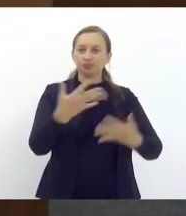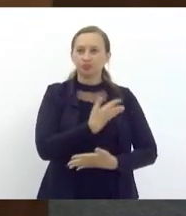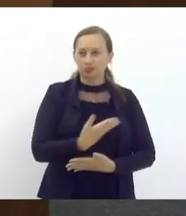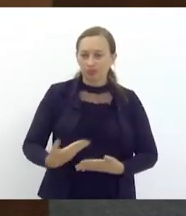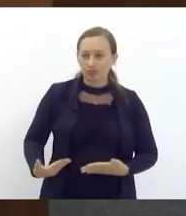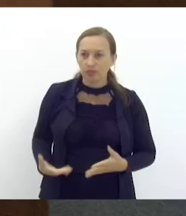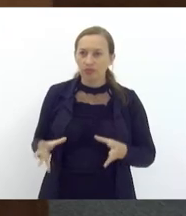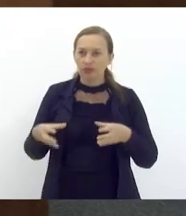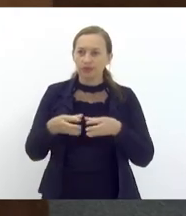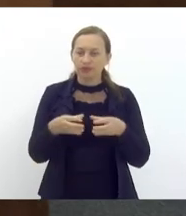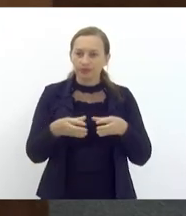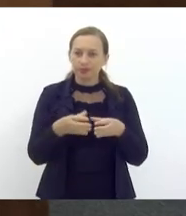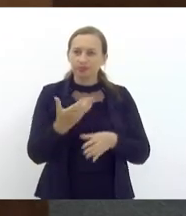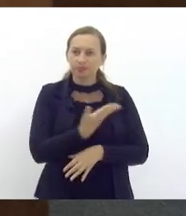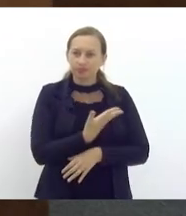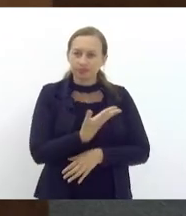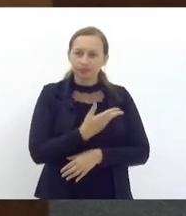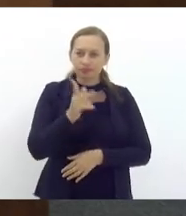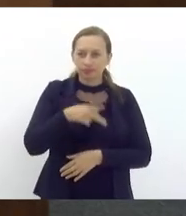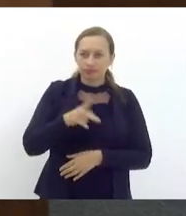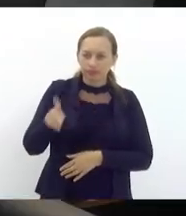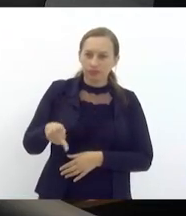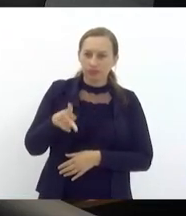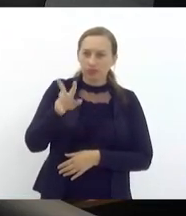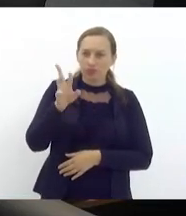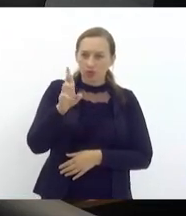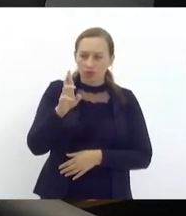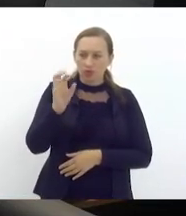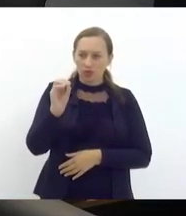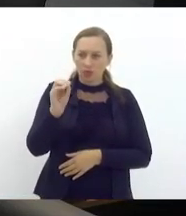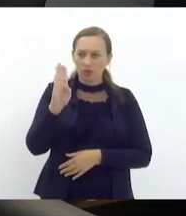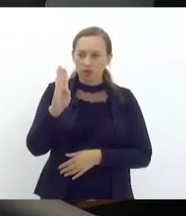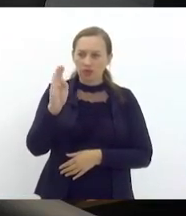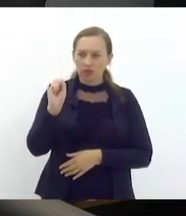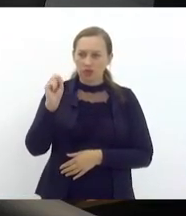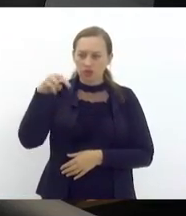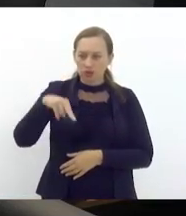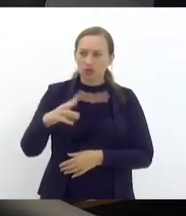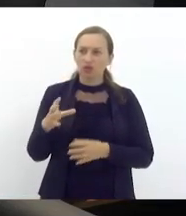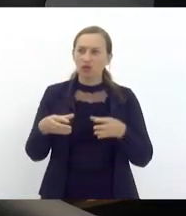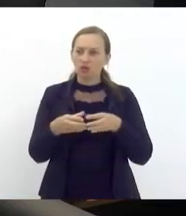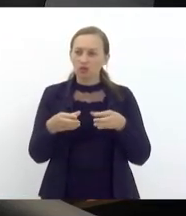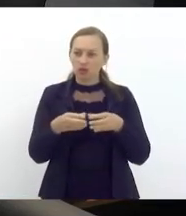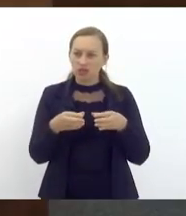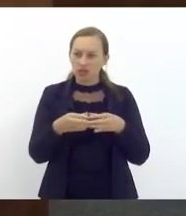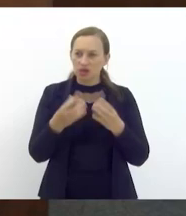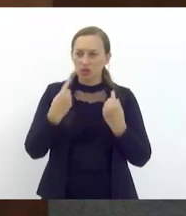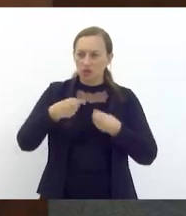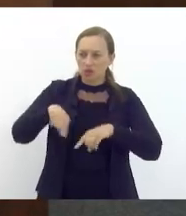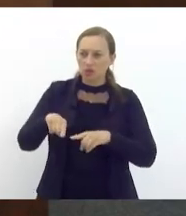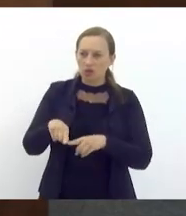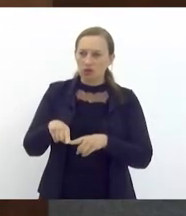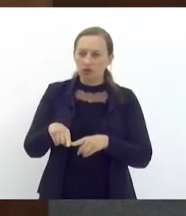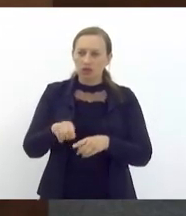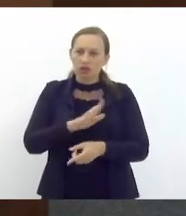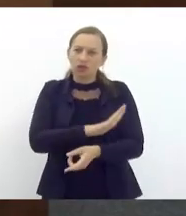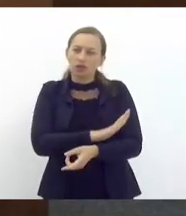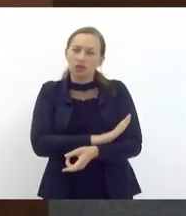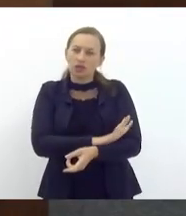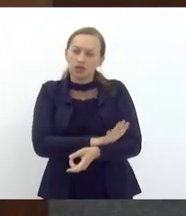com meu companheiro Professor Robson que Preside a comissão contra intolerância o racismo